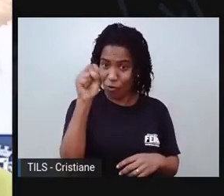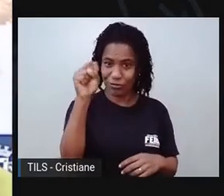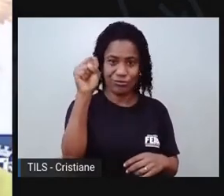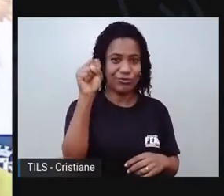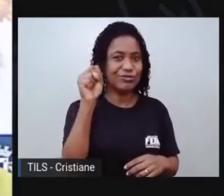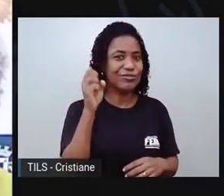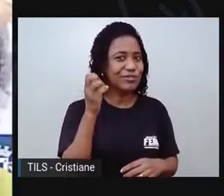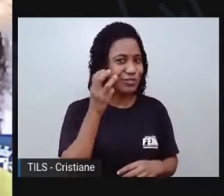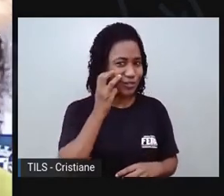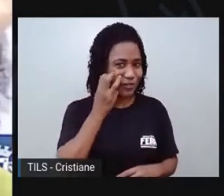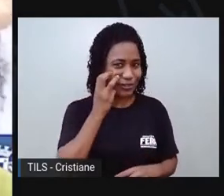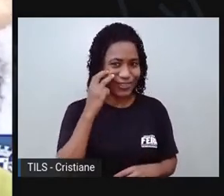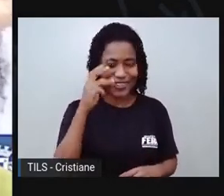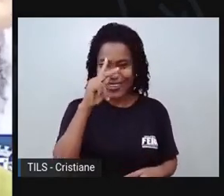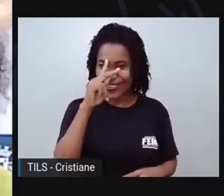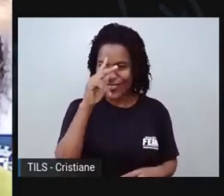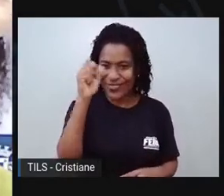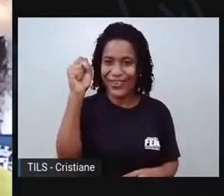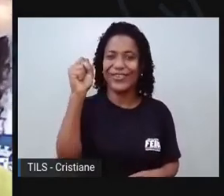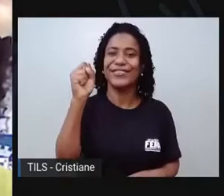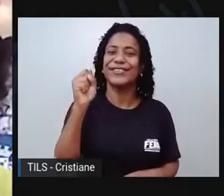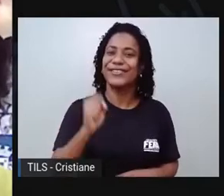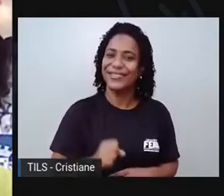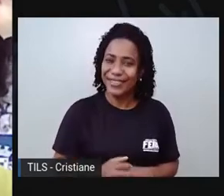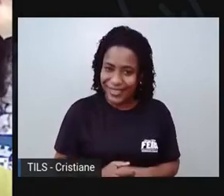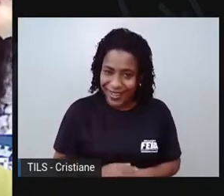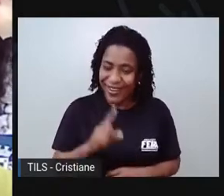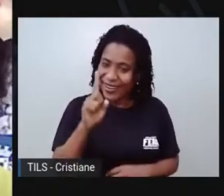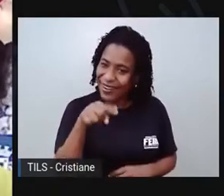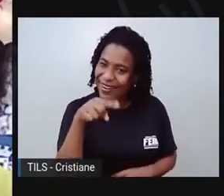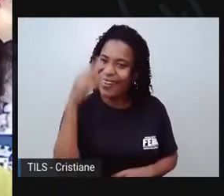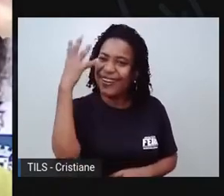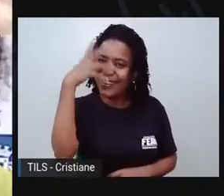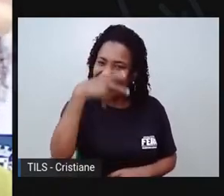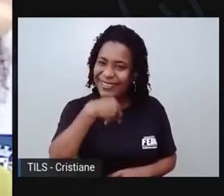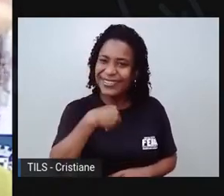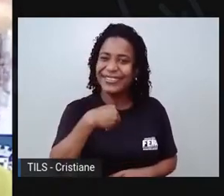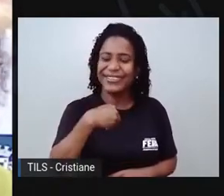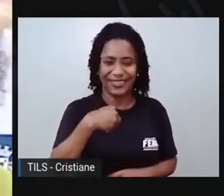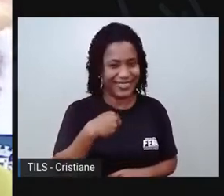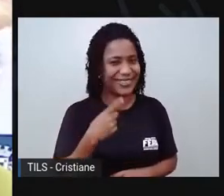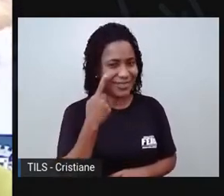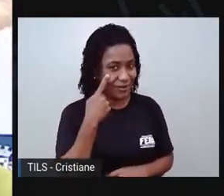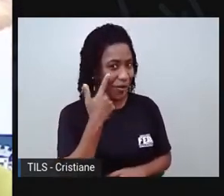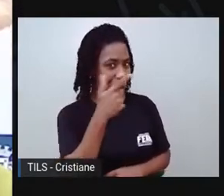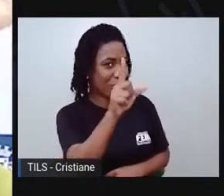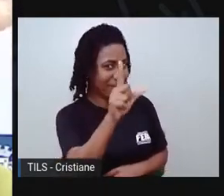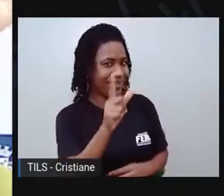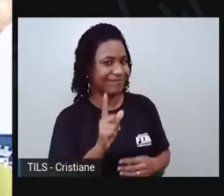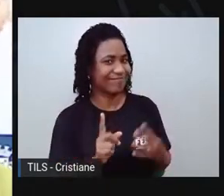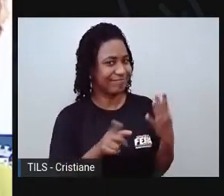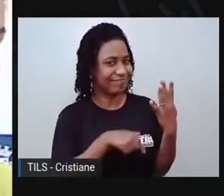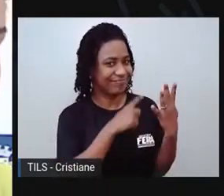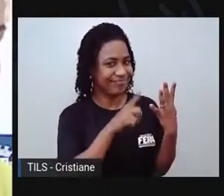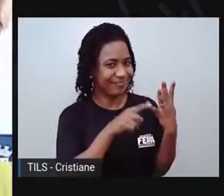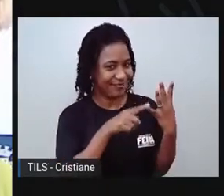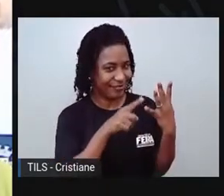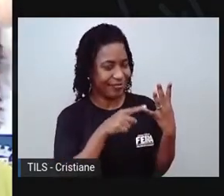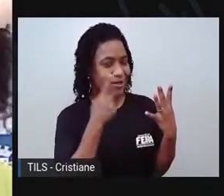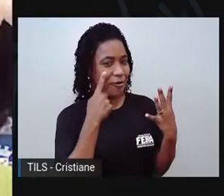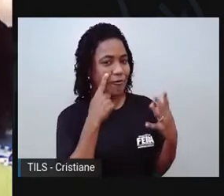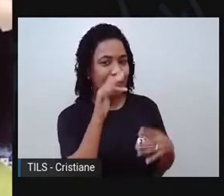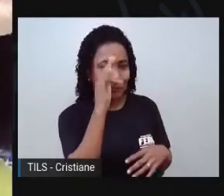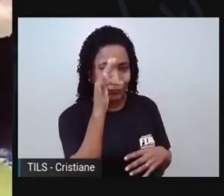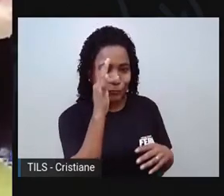pink. Linda. Linda, maravilhosa. Vamos para a próxima. Próxima. Próxima